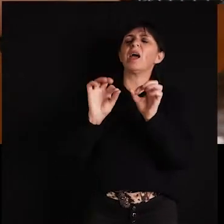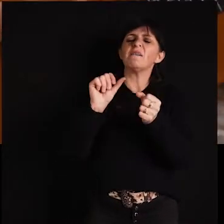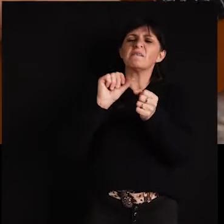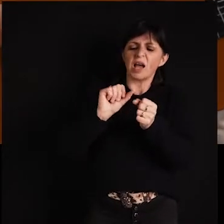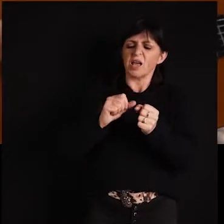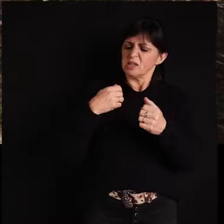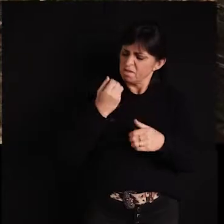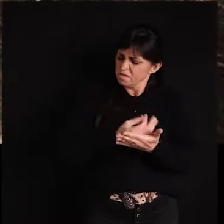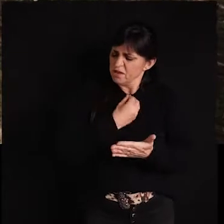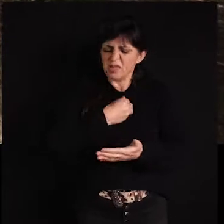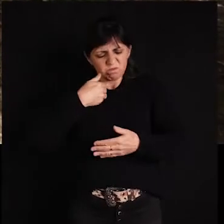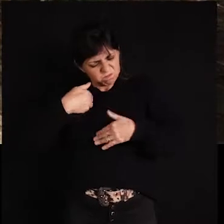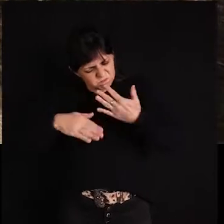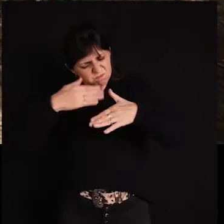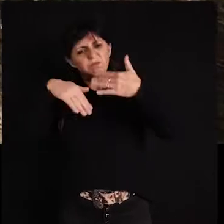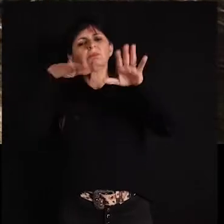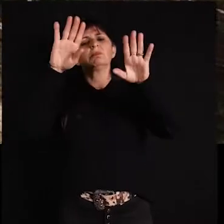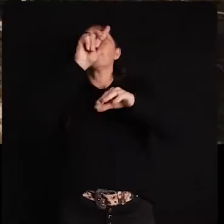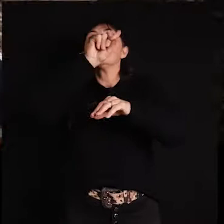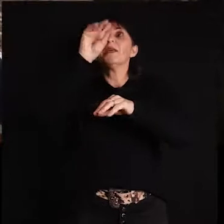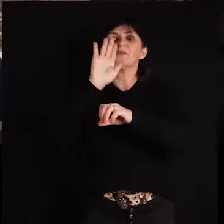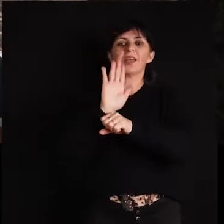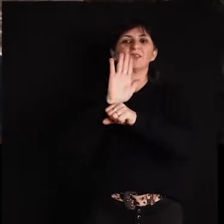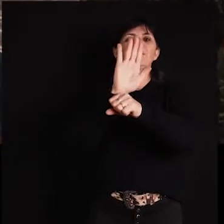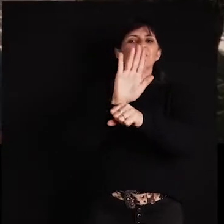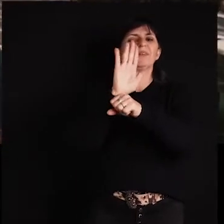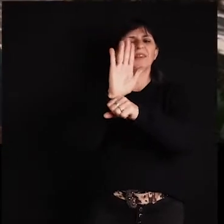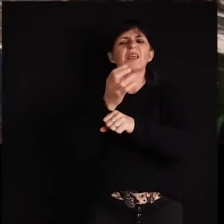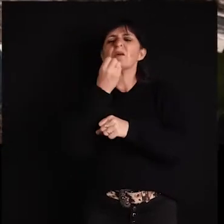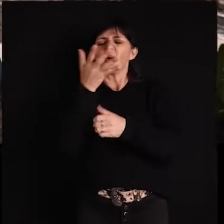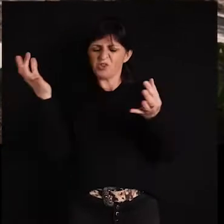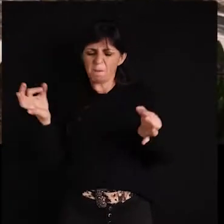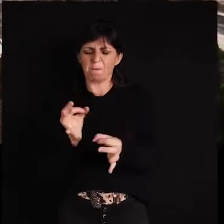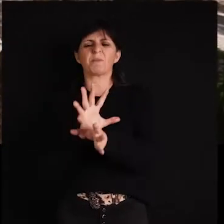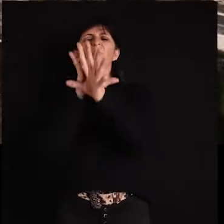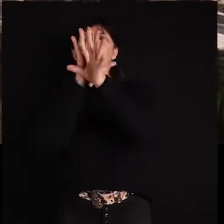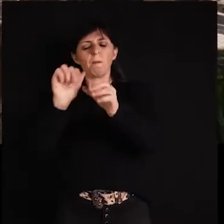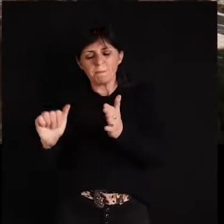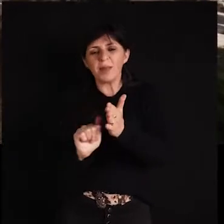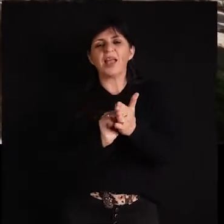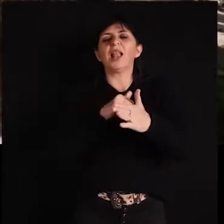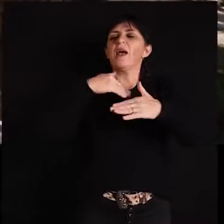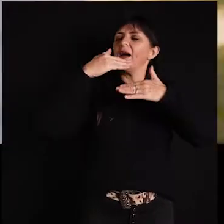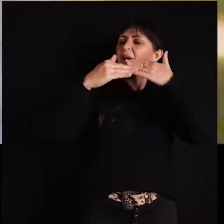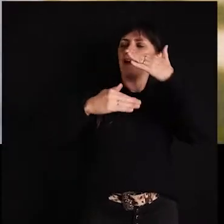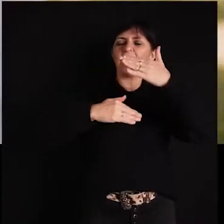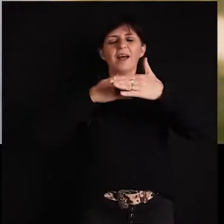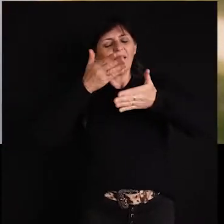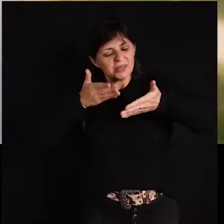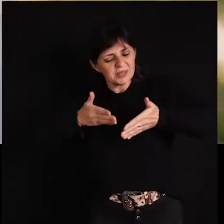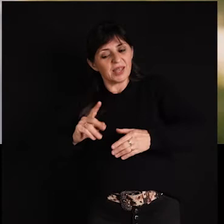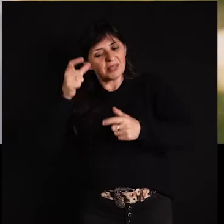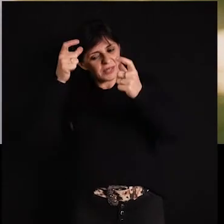empurra a vida e sabe que Deus dará. O que é bom já nasce feito e melhora o eito se nasceu por